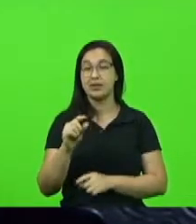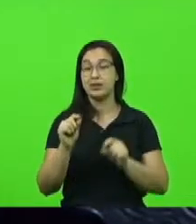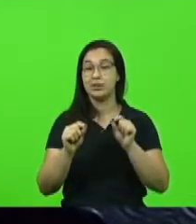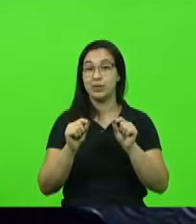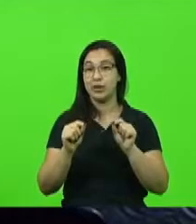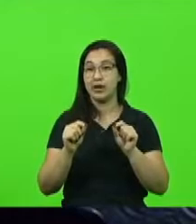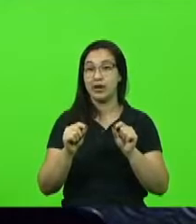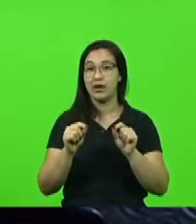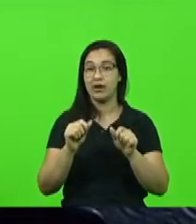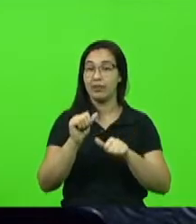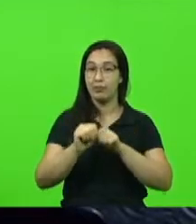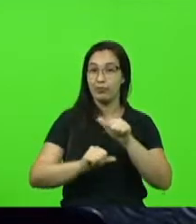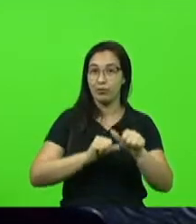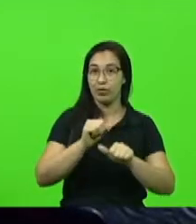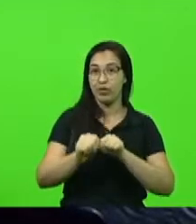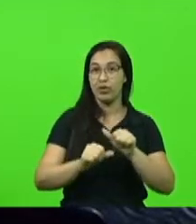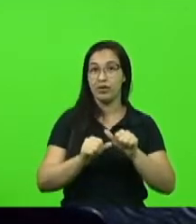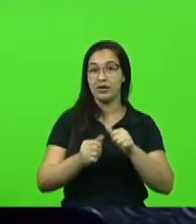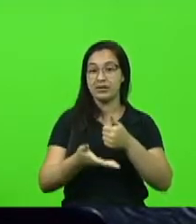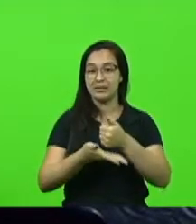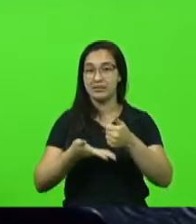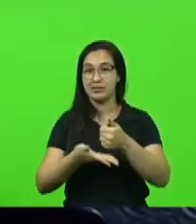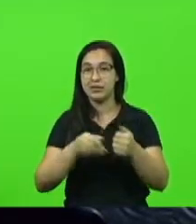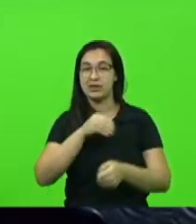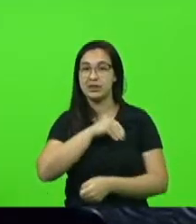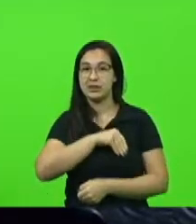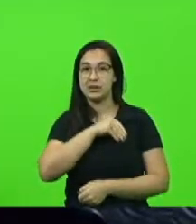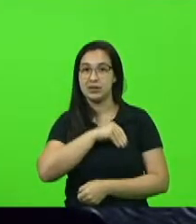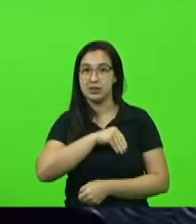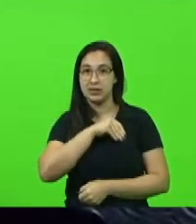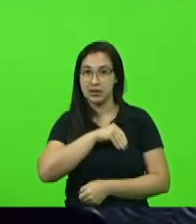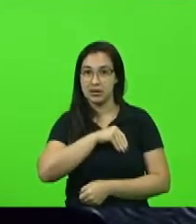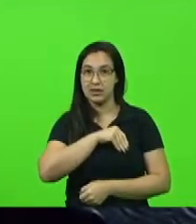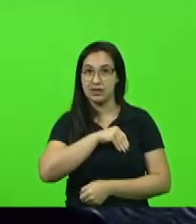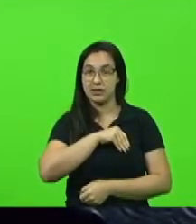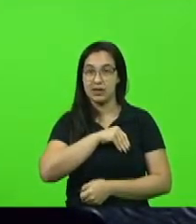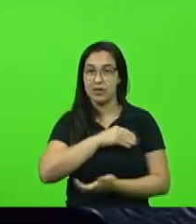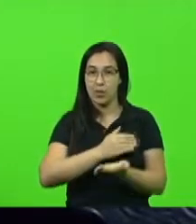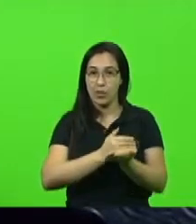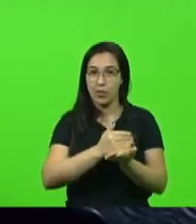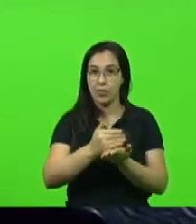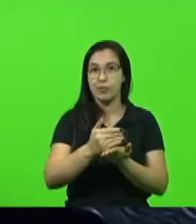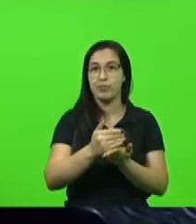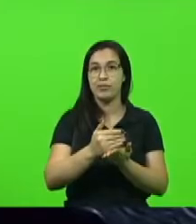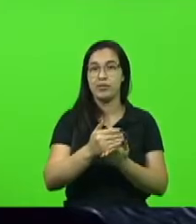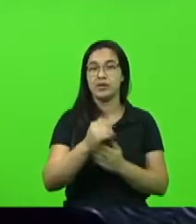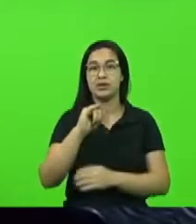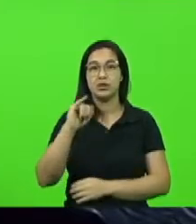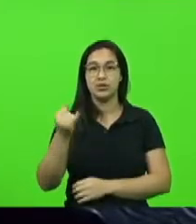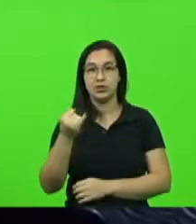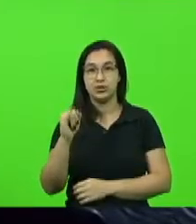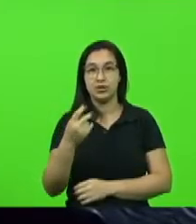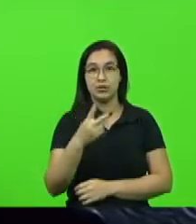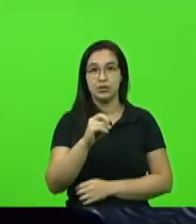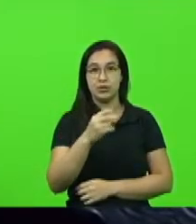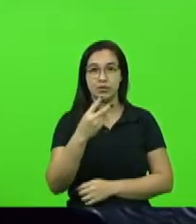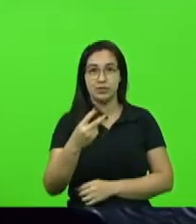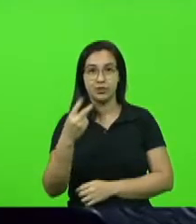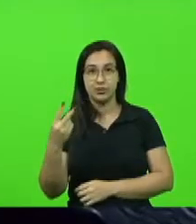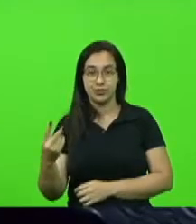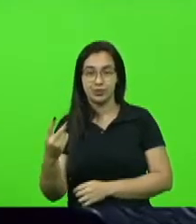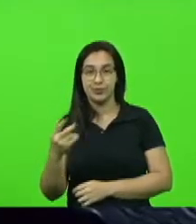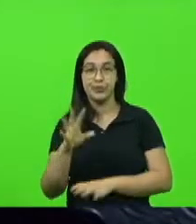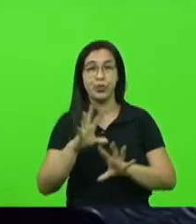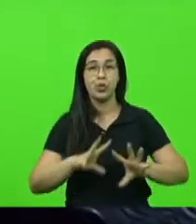piso salarial estadual que vai vigorar a partir de janeiro de 2022. Dirigentes das centrais sindicais, das